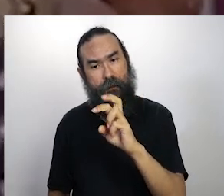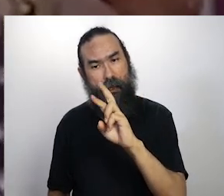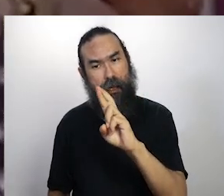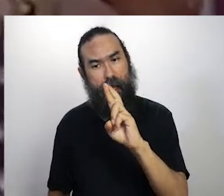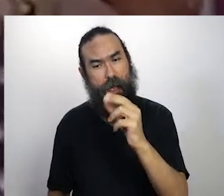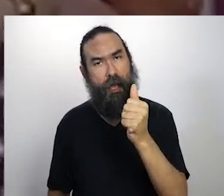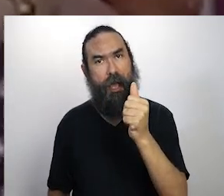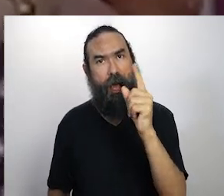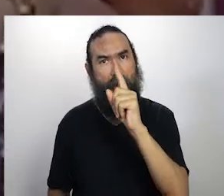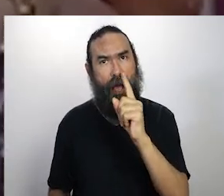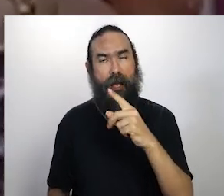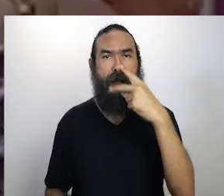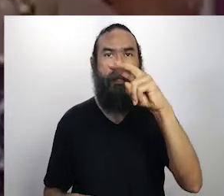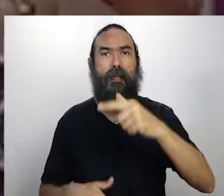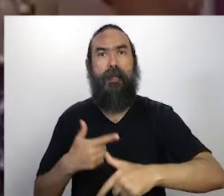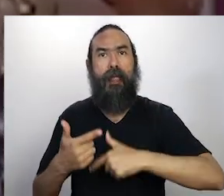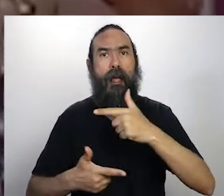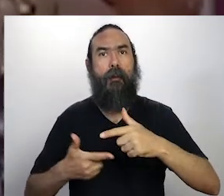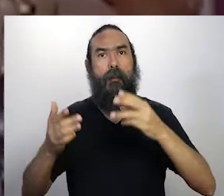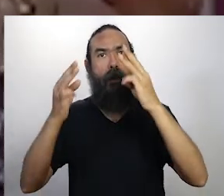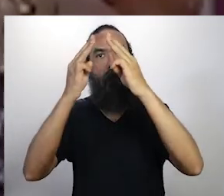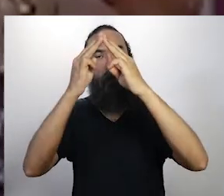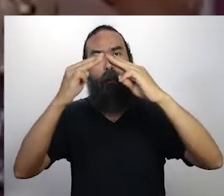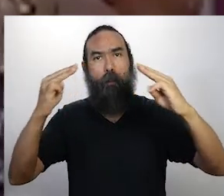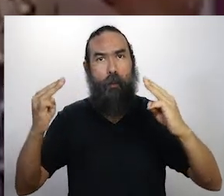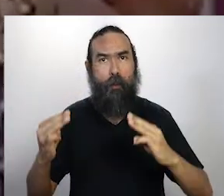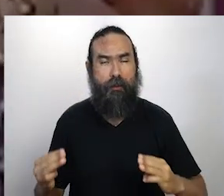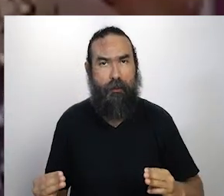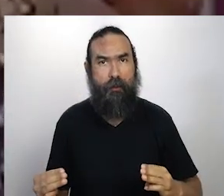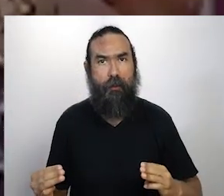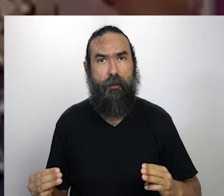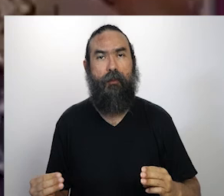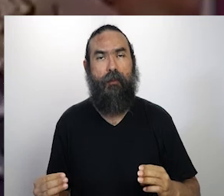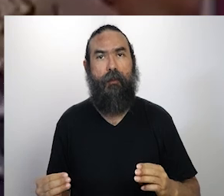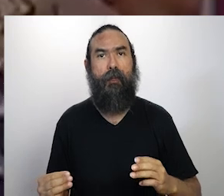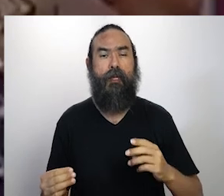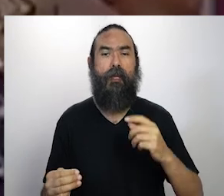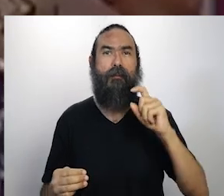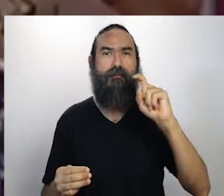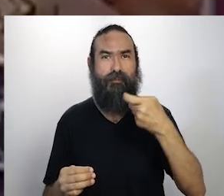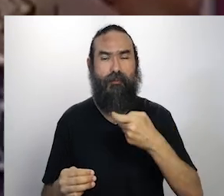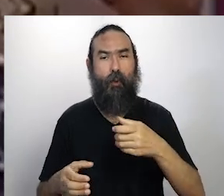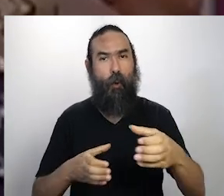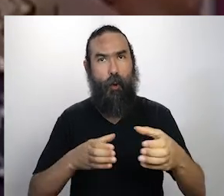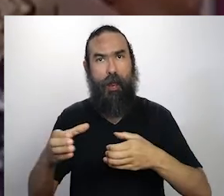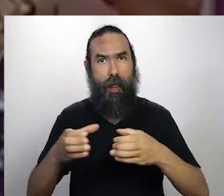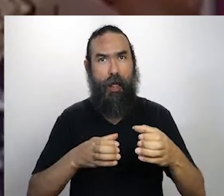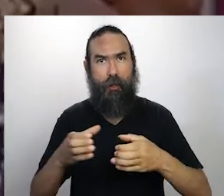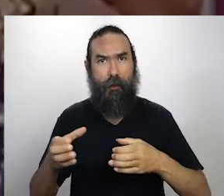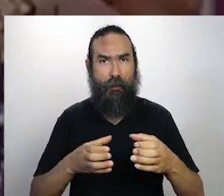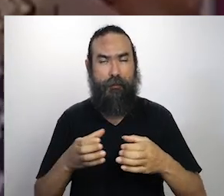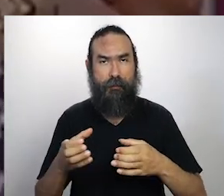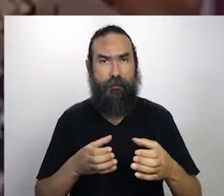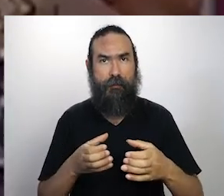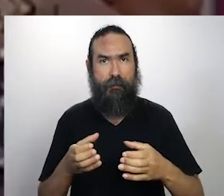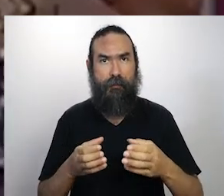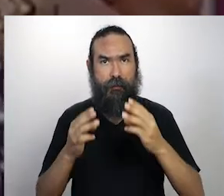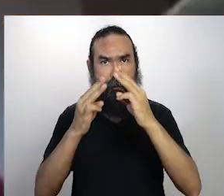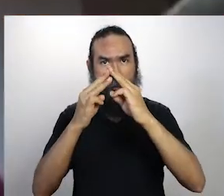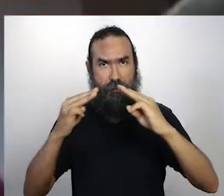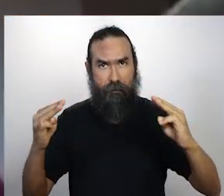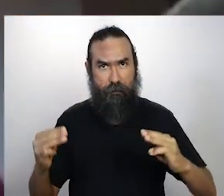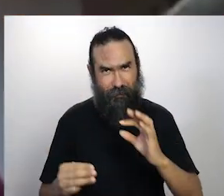outra universidade e no museu, que ela foi curadora, não foi coordenadora, desculpa se me